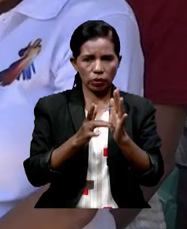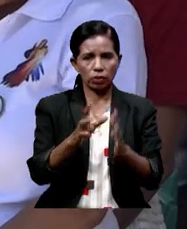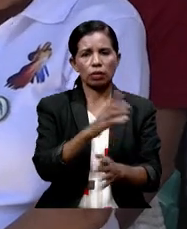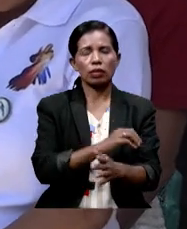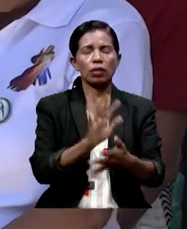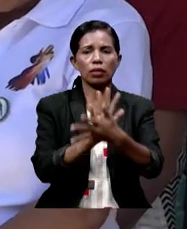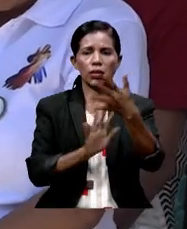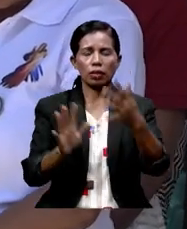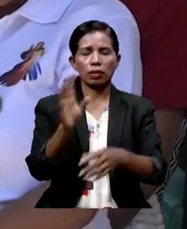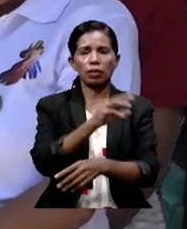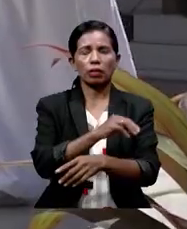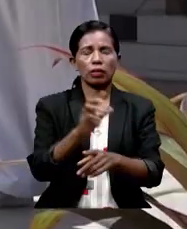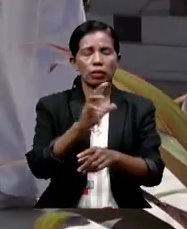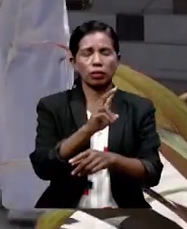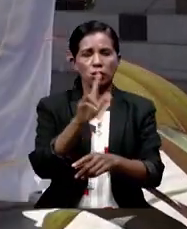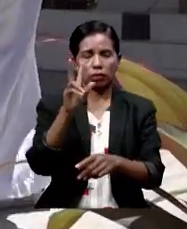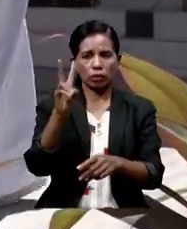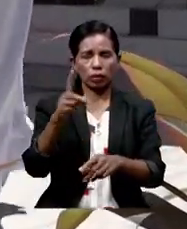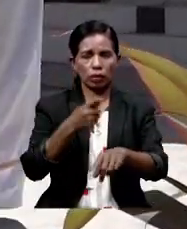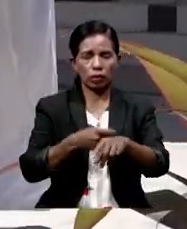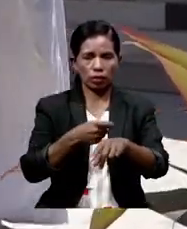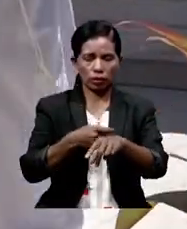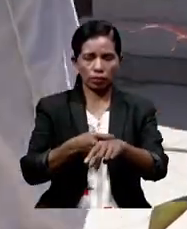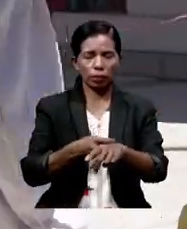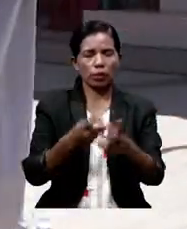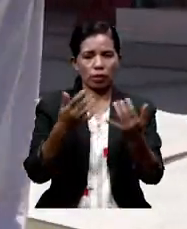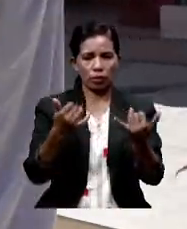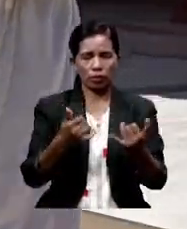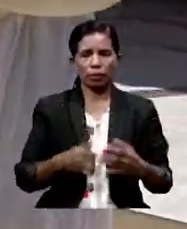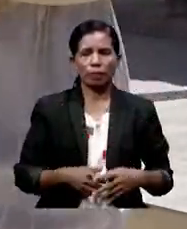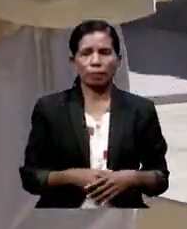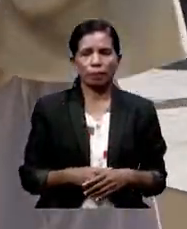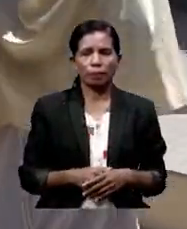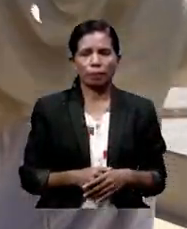Celebra, e a segundo domingo, tempo Páscoa. Equipa cobertura, GMN.